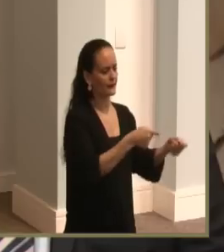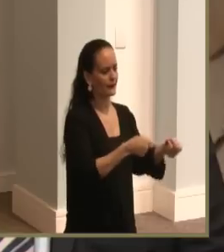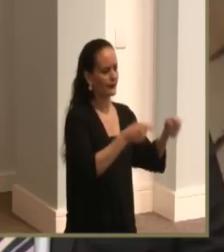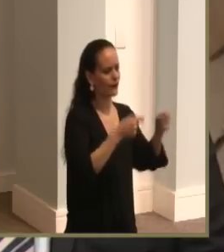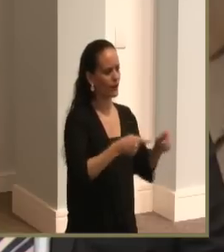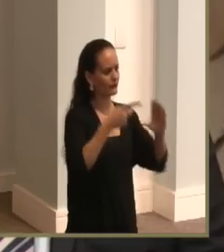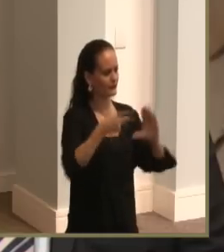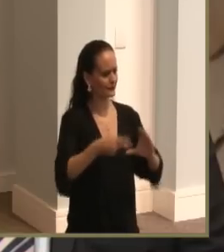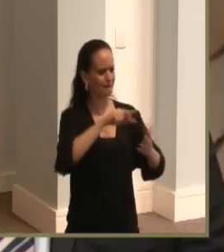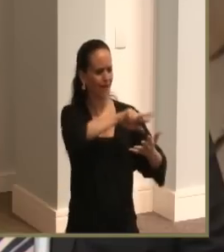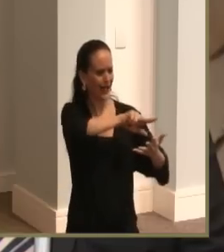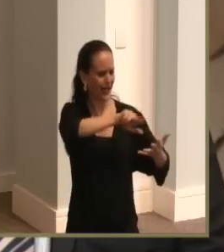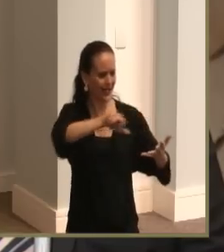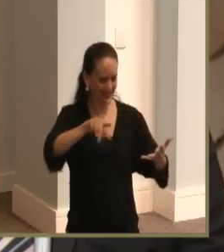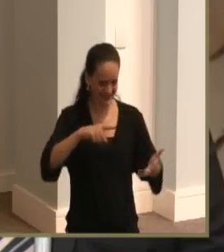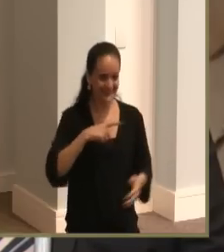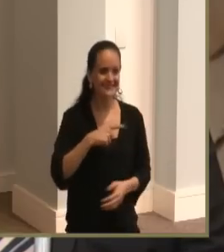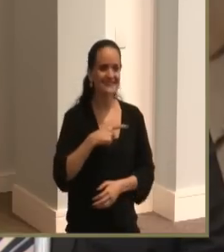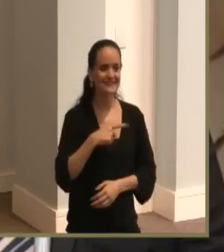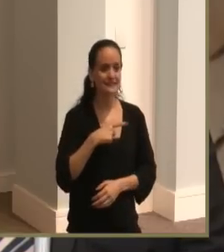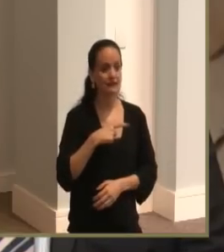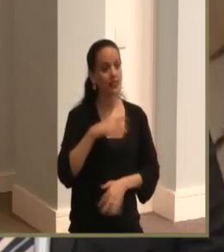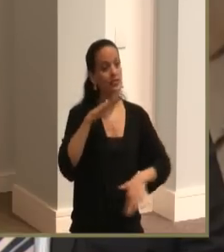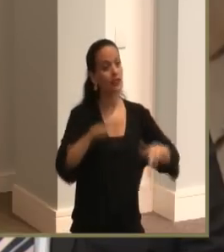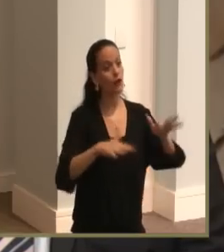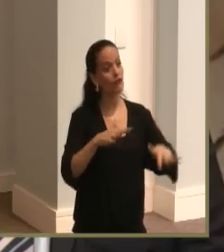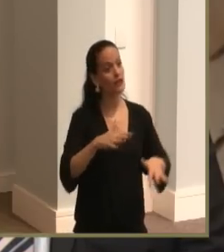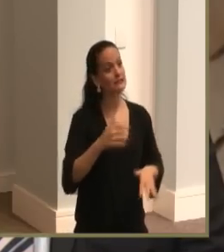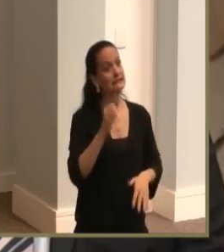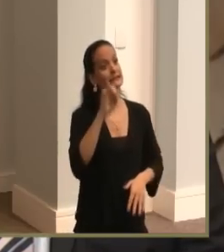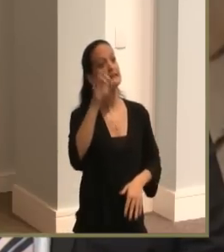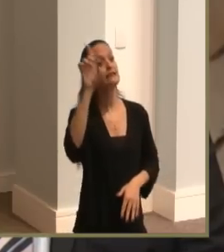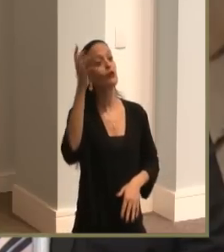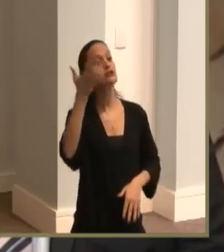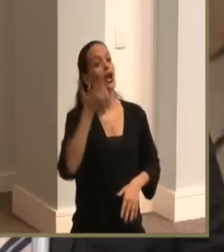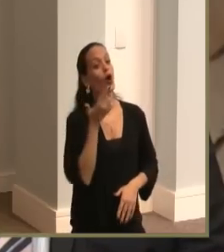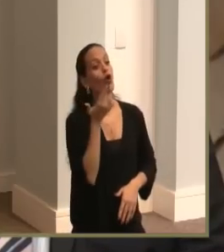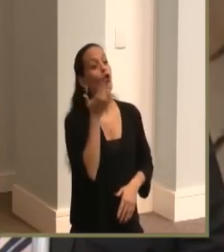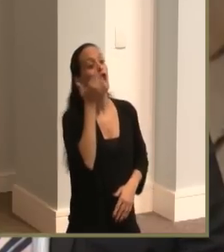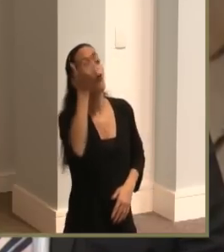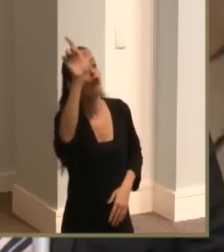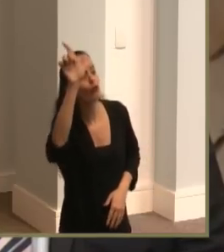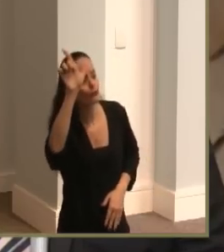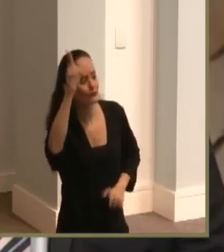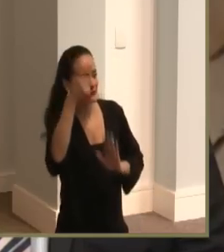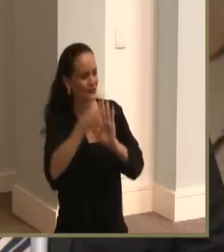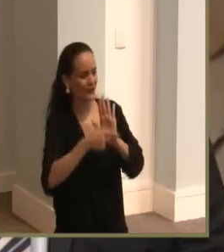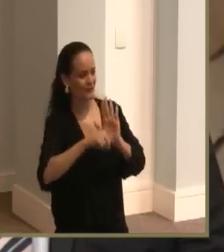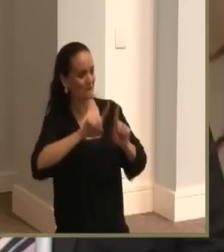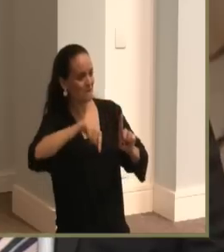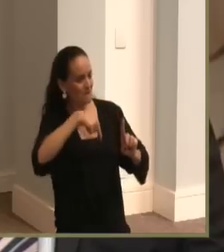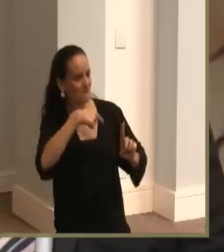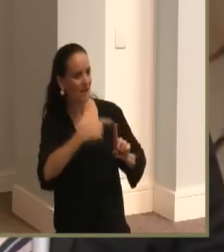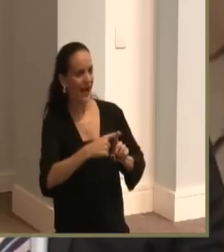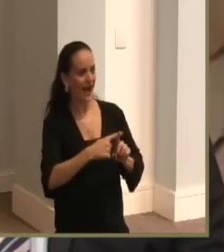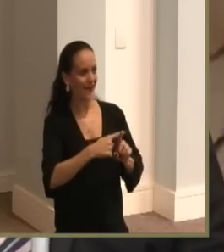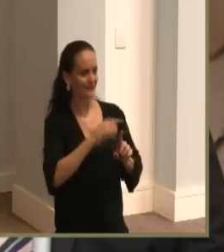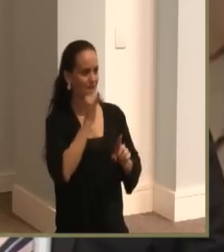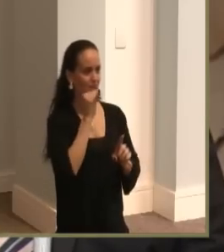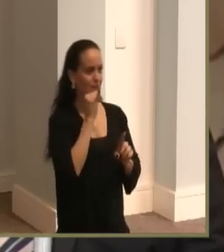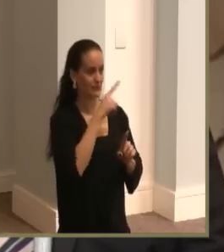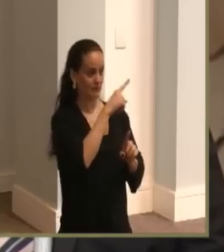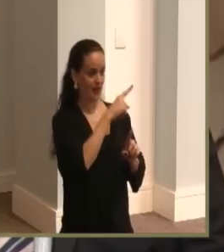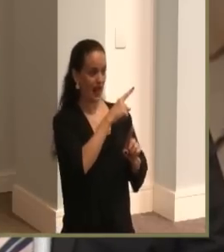grandes desafios, quem sabe um terceiro. Os dois primeiros, amados irmãos, a construção do templo ali no Riacho